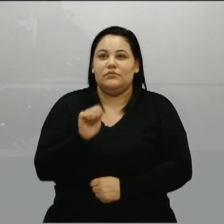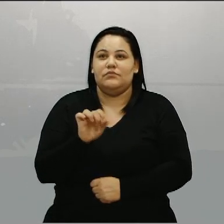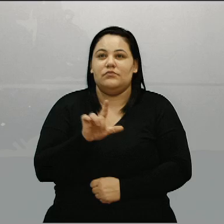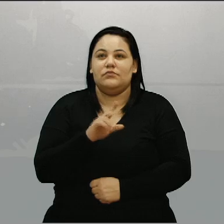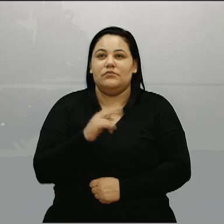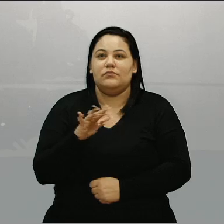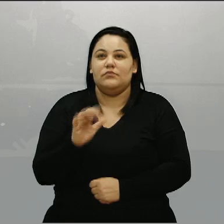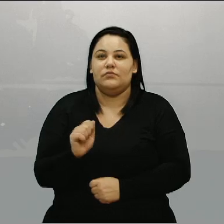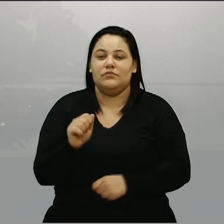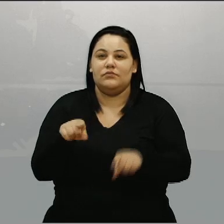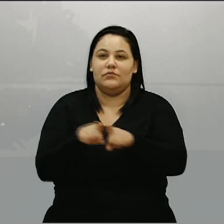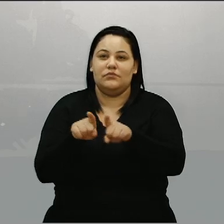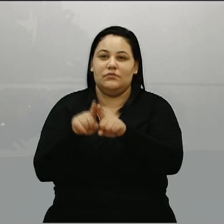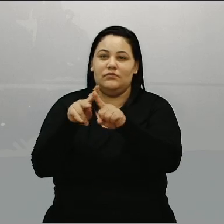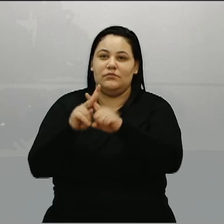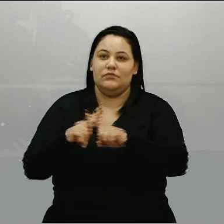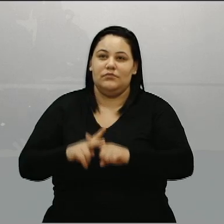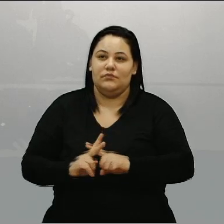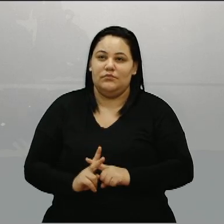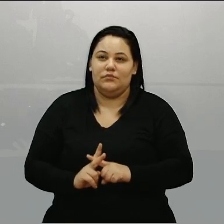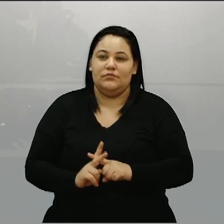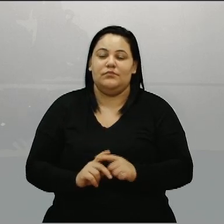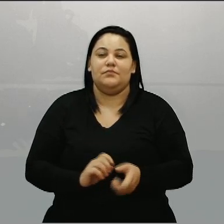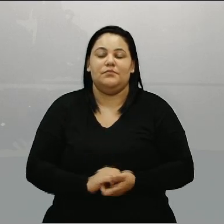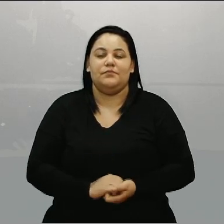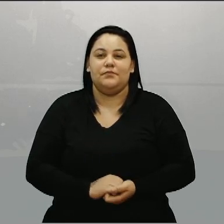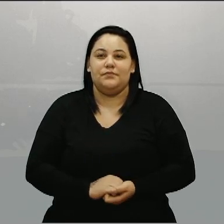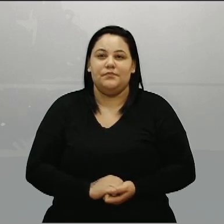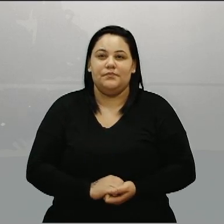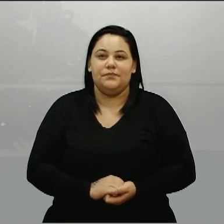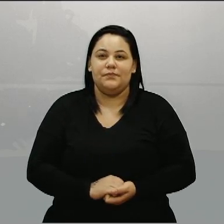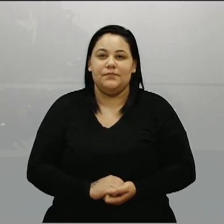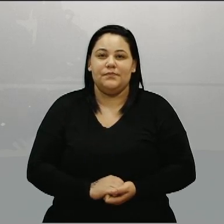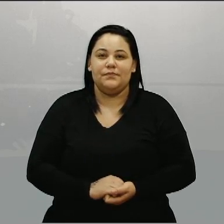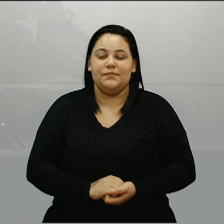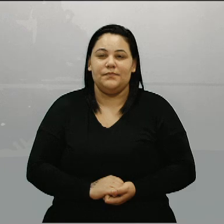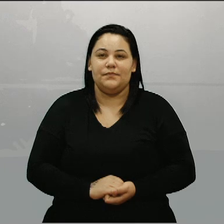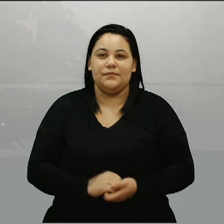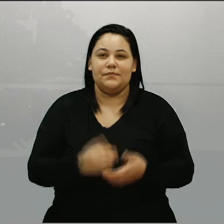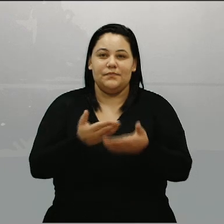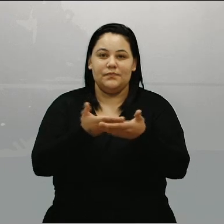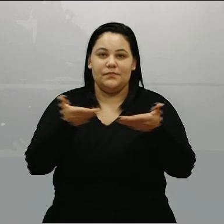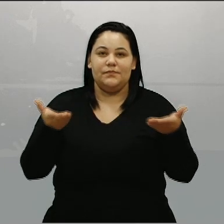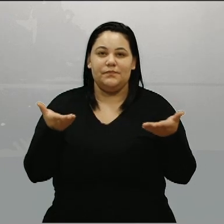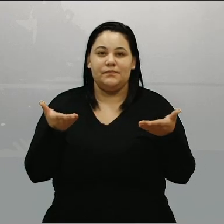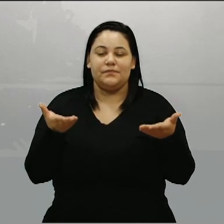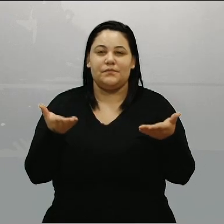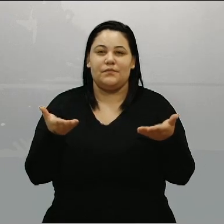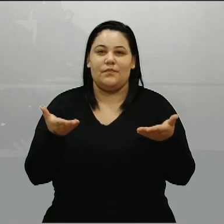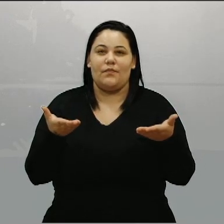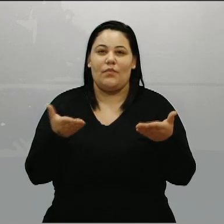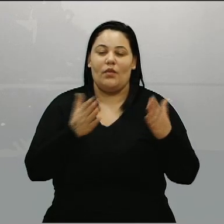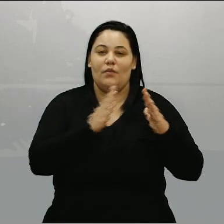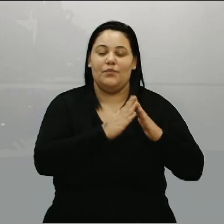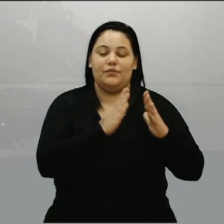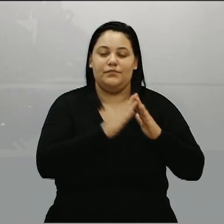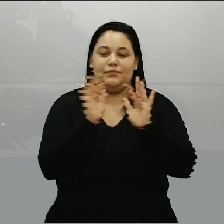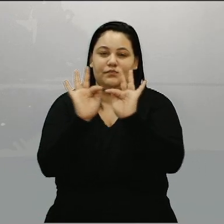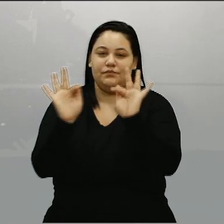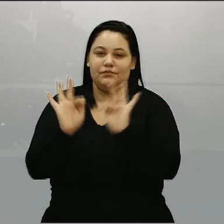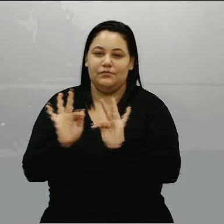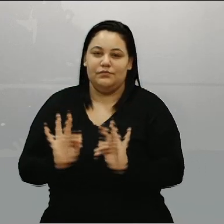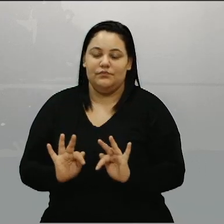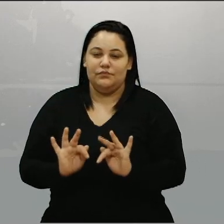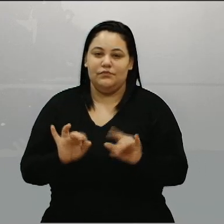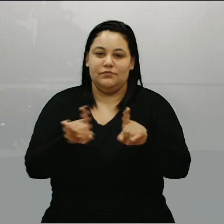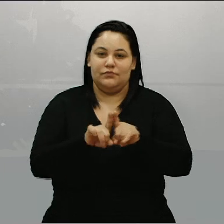foram revitalizados e reformados. O espaço do Morada Feliz